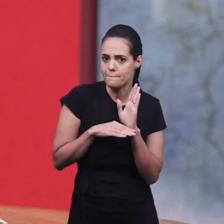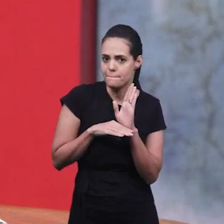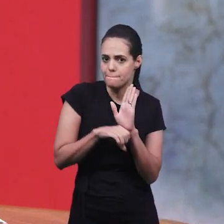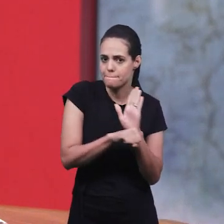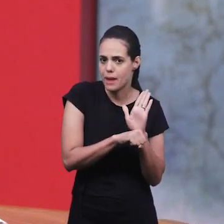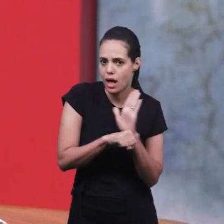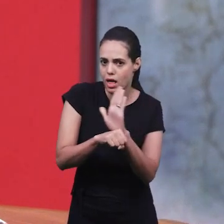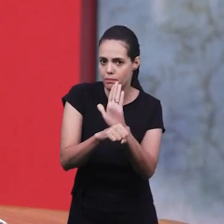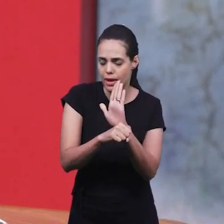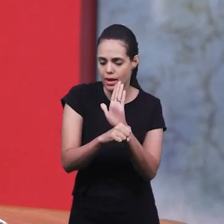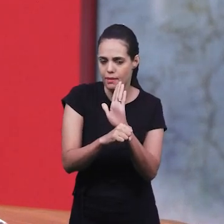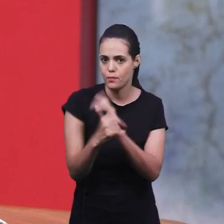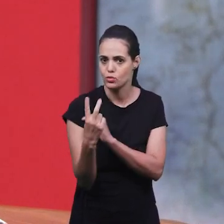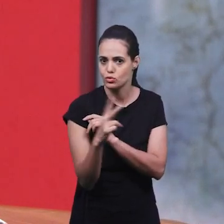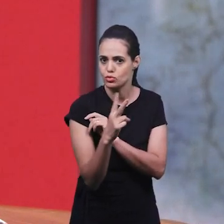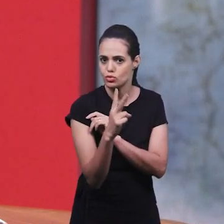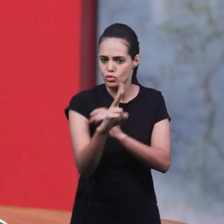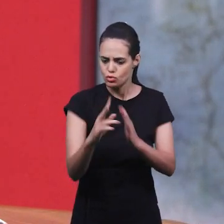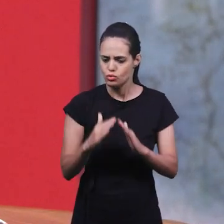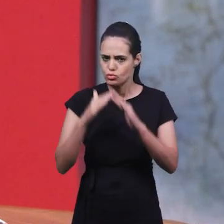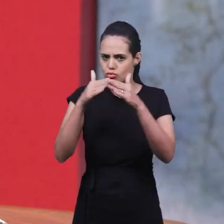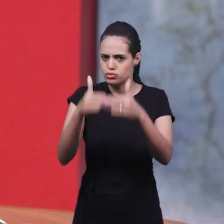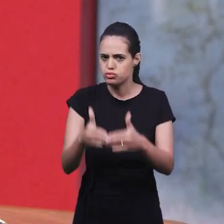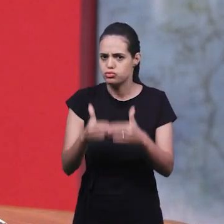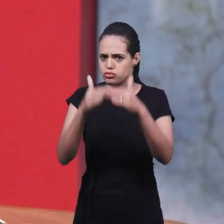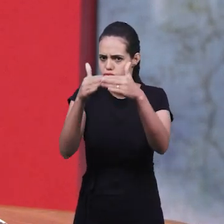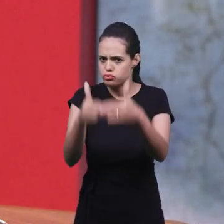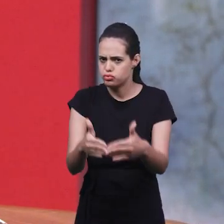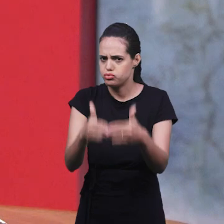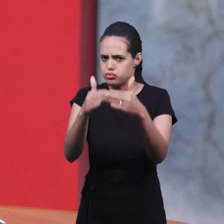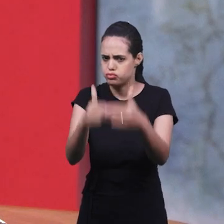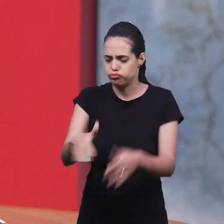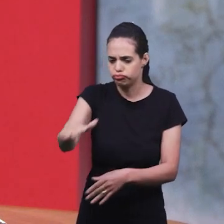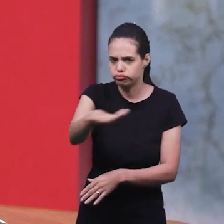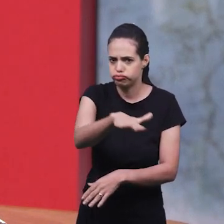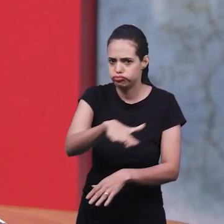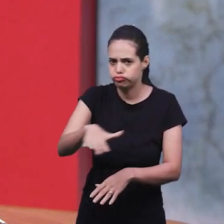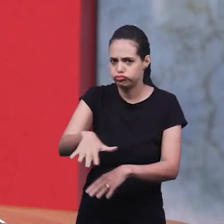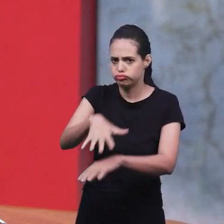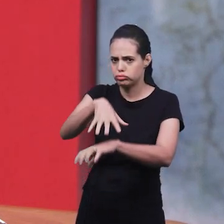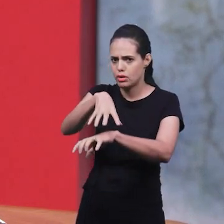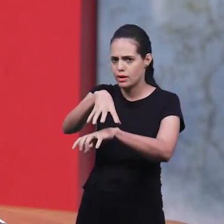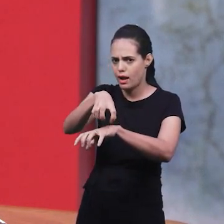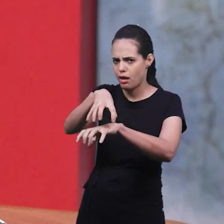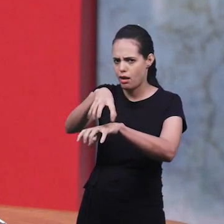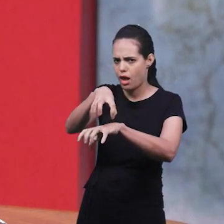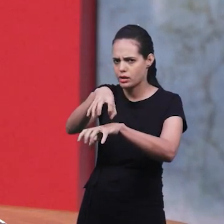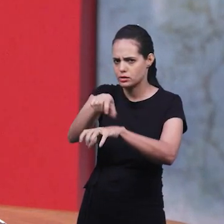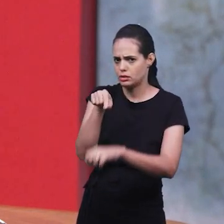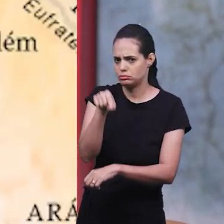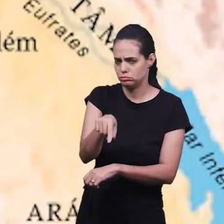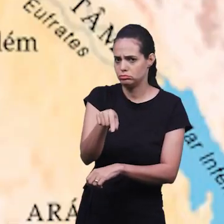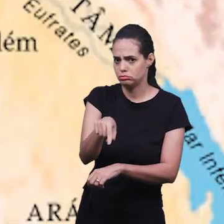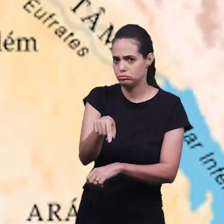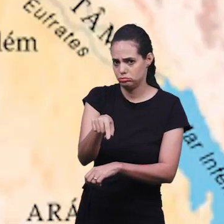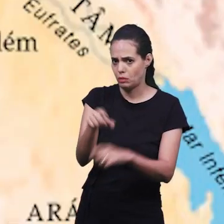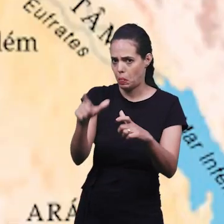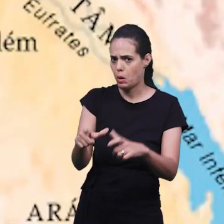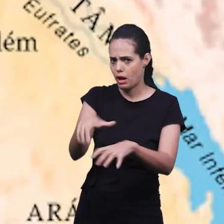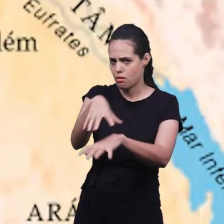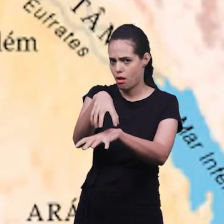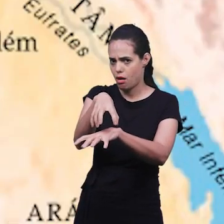Barnabé a primeira viagem, ele passou um longo tempo na região da Galácia.